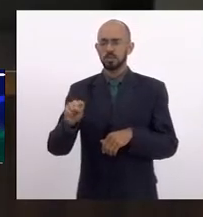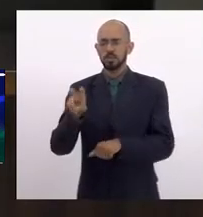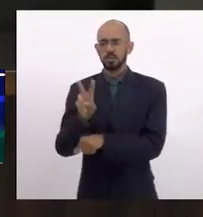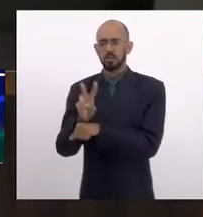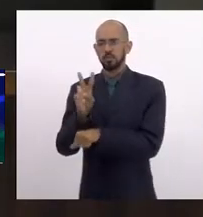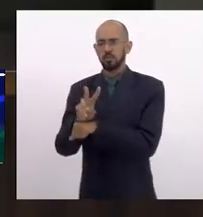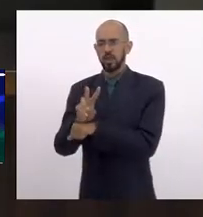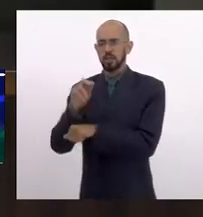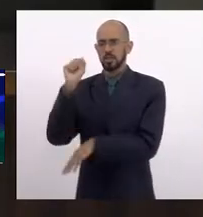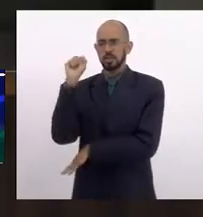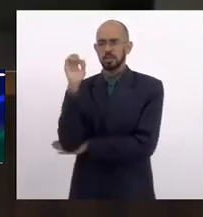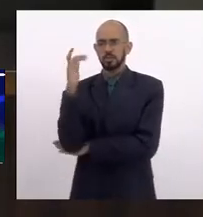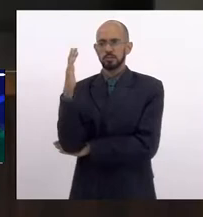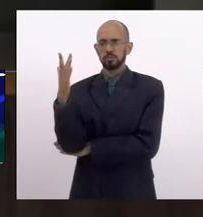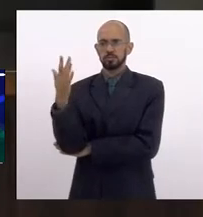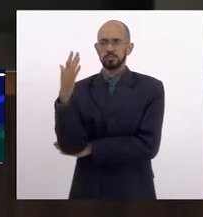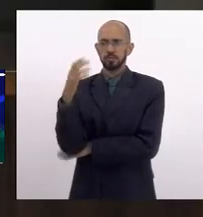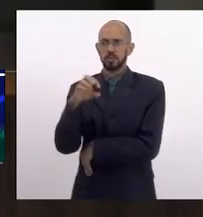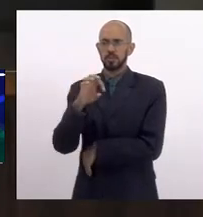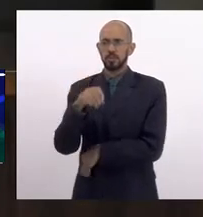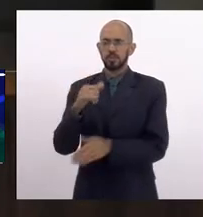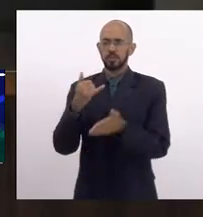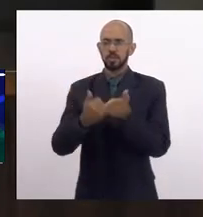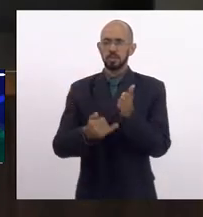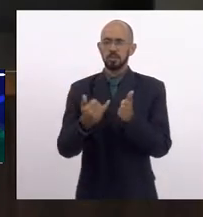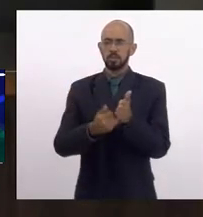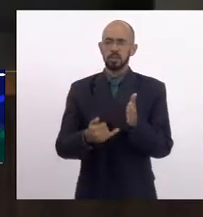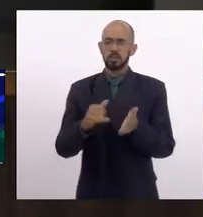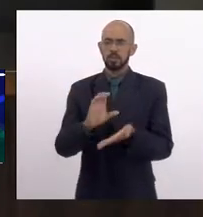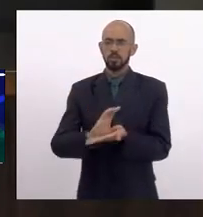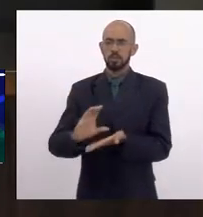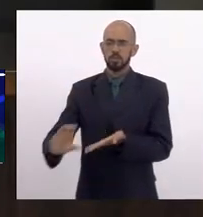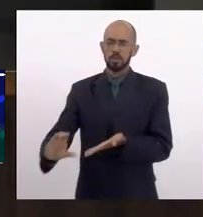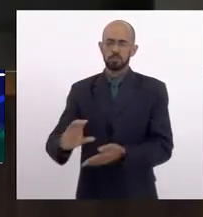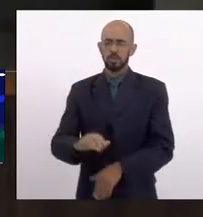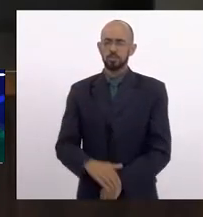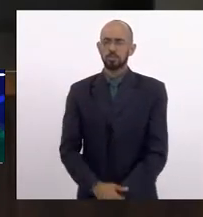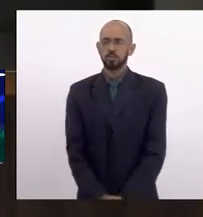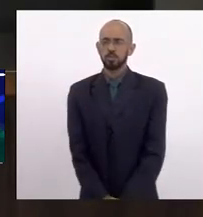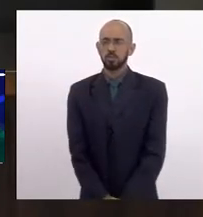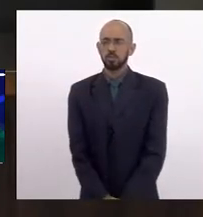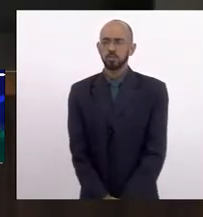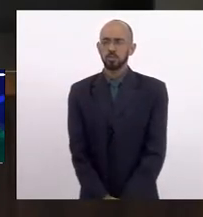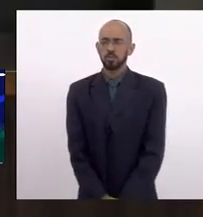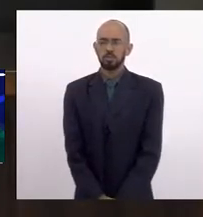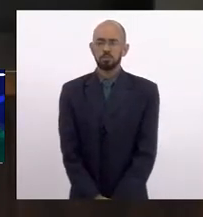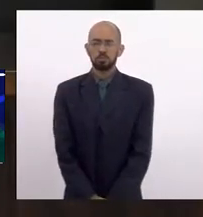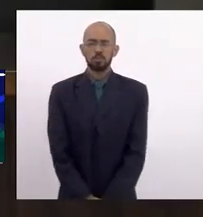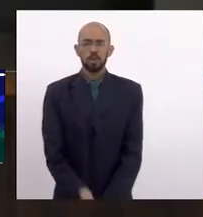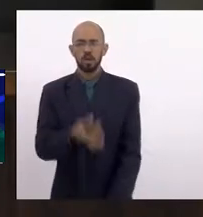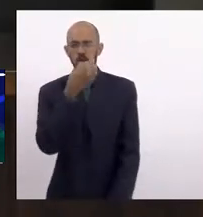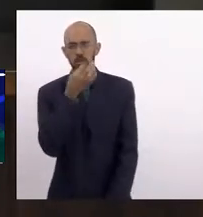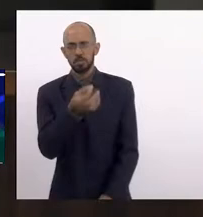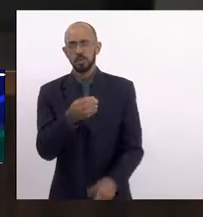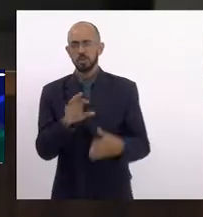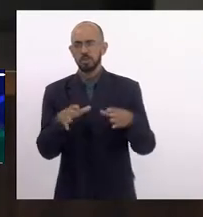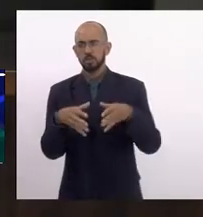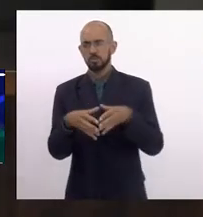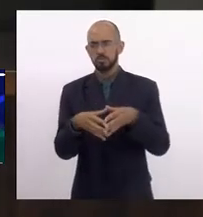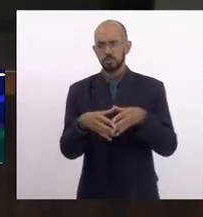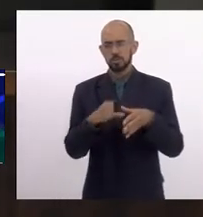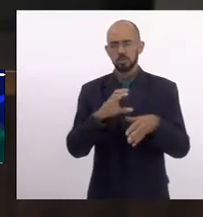Ciência Tecnologia economia tributação tributação e orçamento e para emitir parecer pela comissão